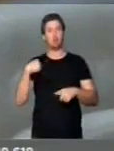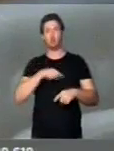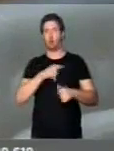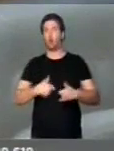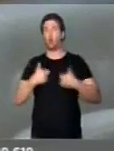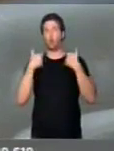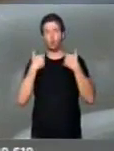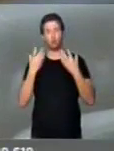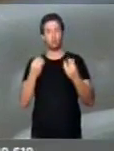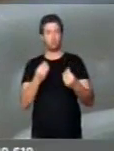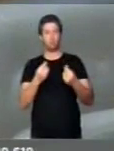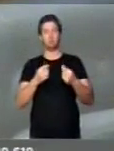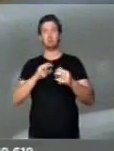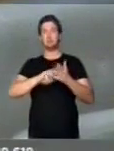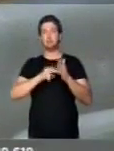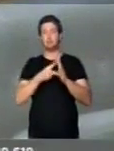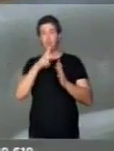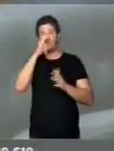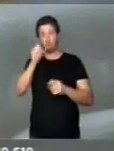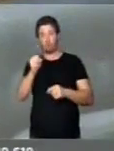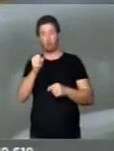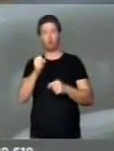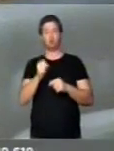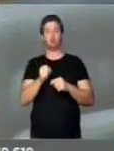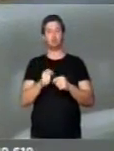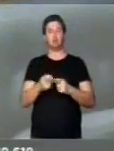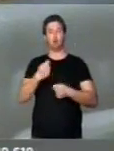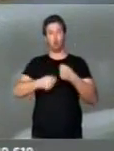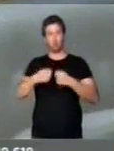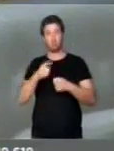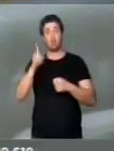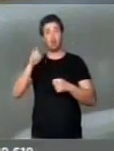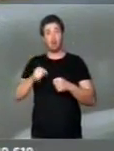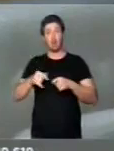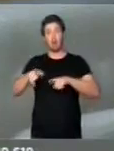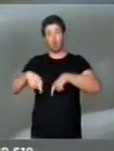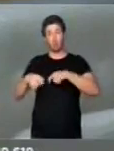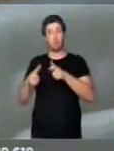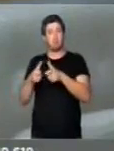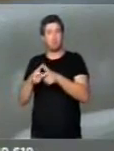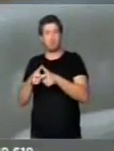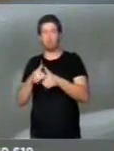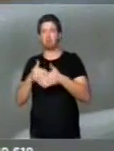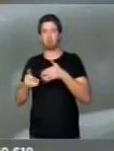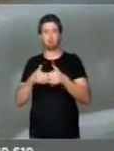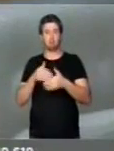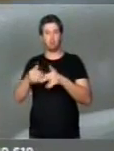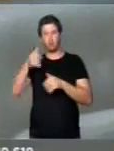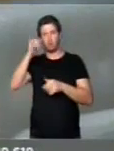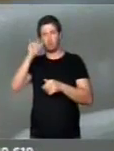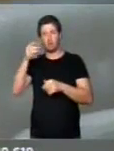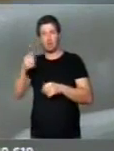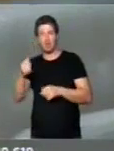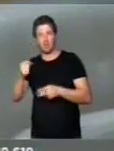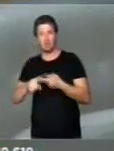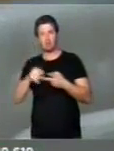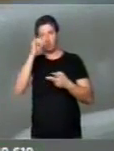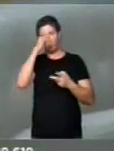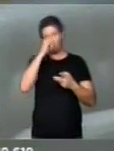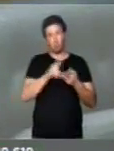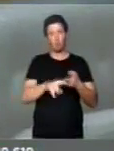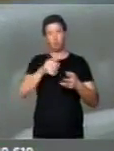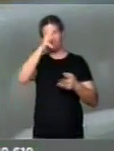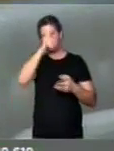que representa muito na balança comercial, é os pequenos agricultores, seja da bovinicultura de leite, da suinicultura,